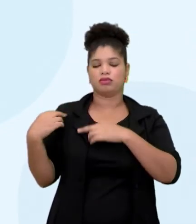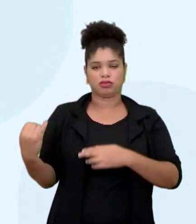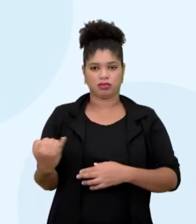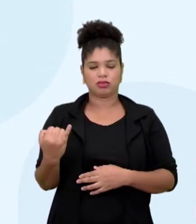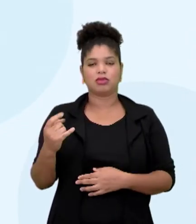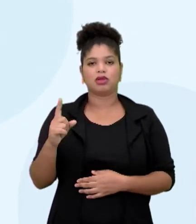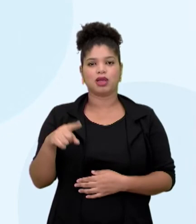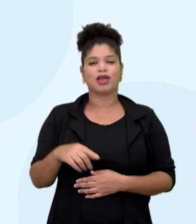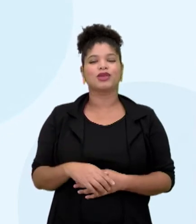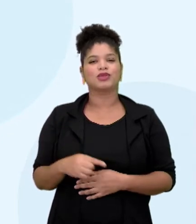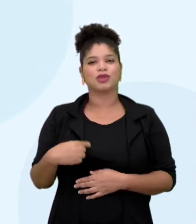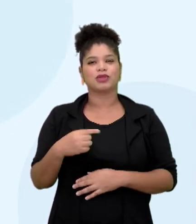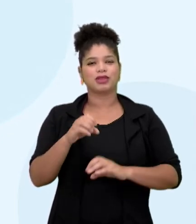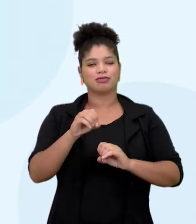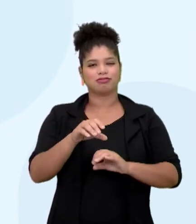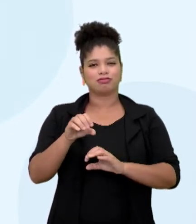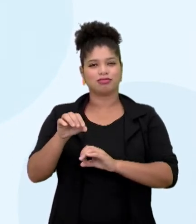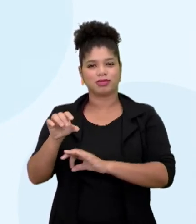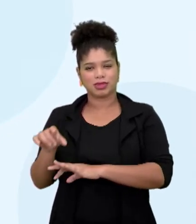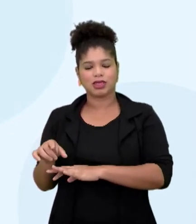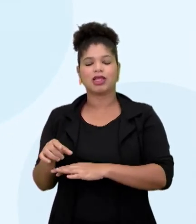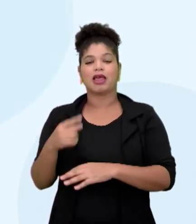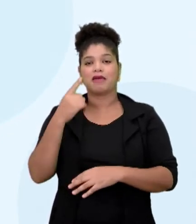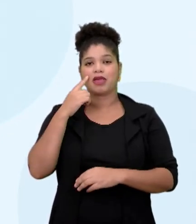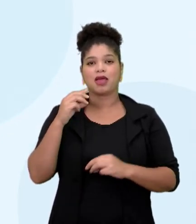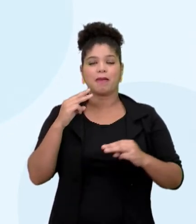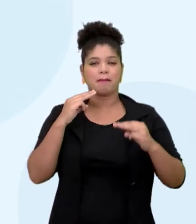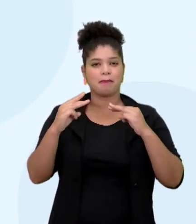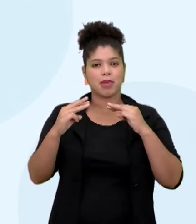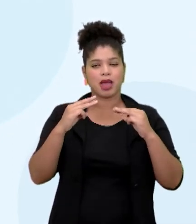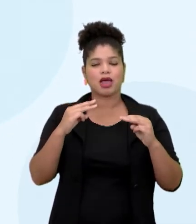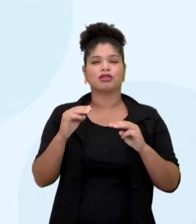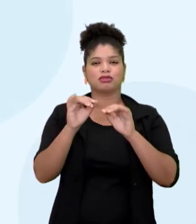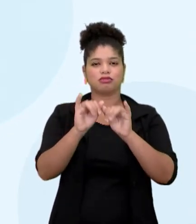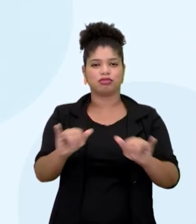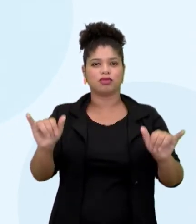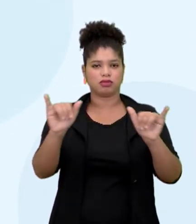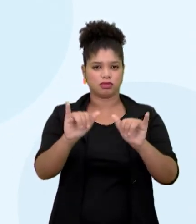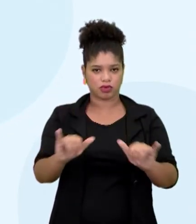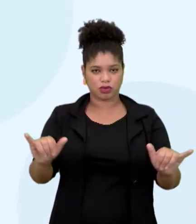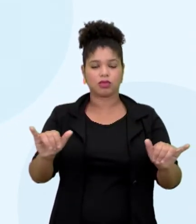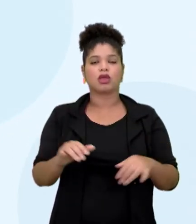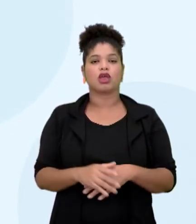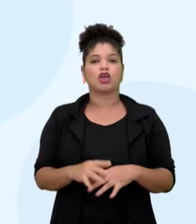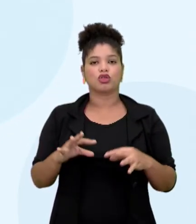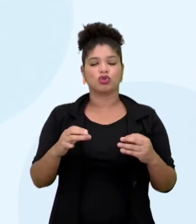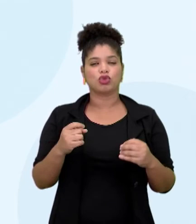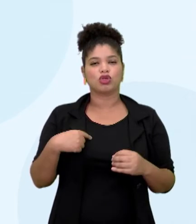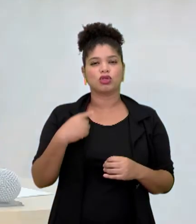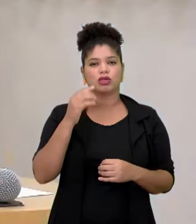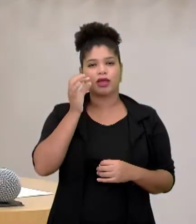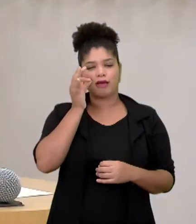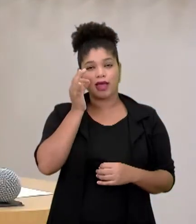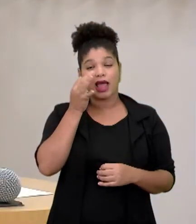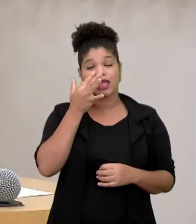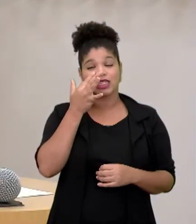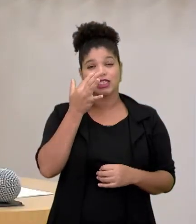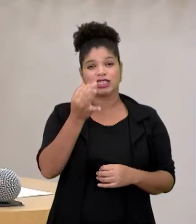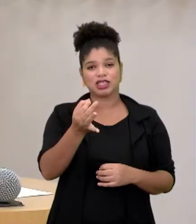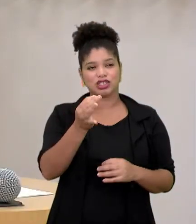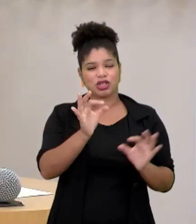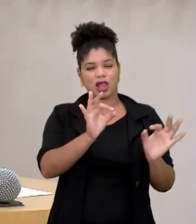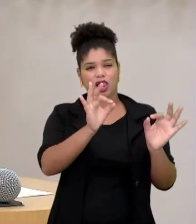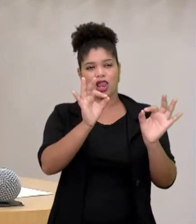trabalhar bastante com a questão de marketing, de propaganda. Então, assim, tudo que a gente assiste, tudo que a gente vê, a gente quer